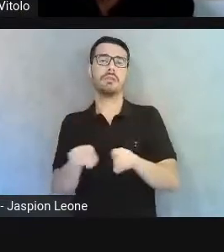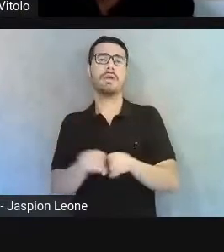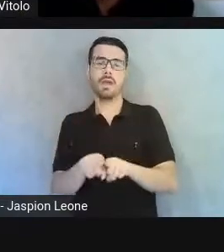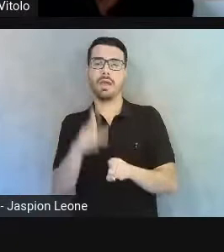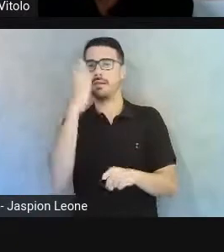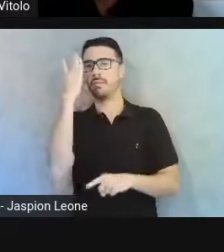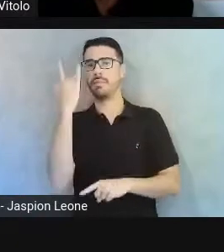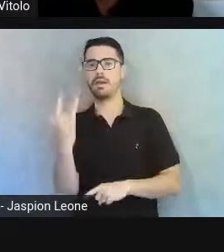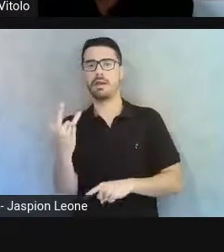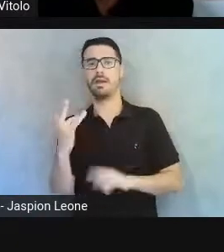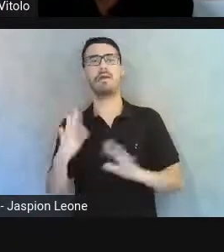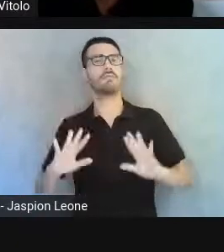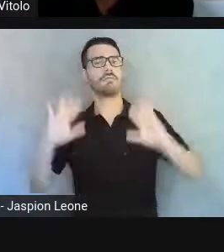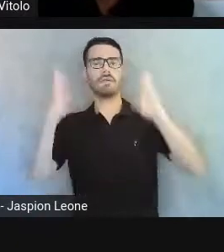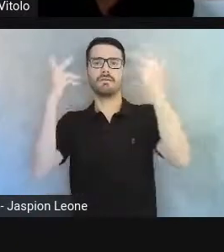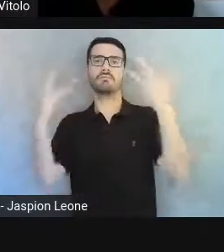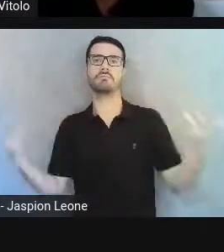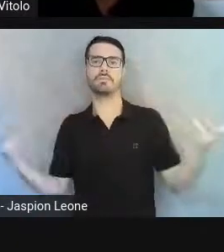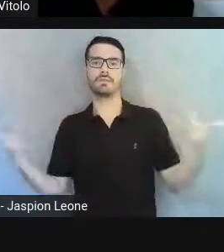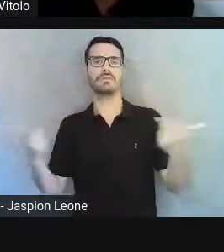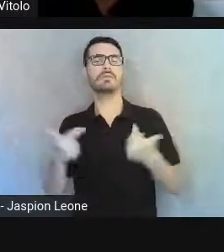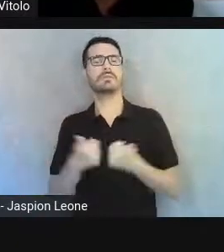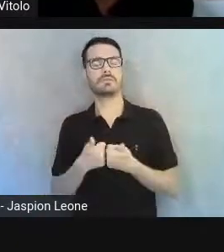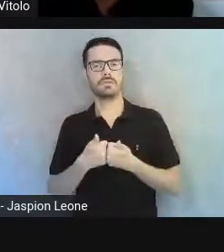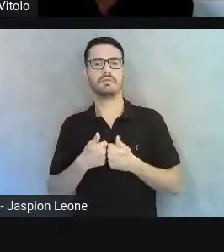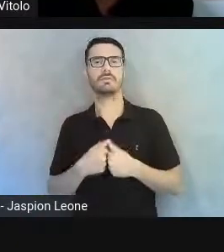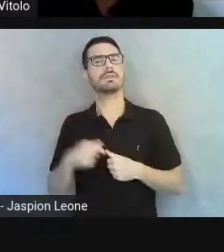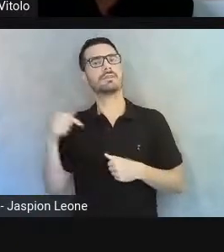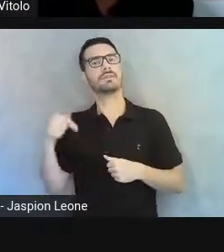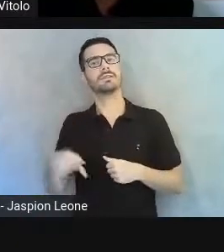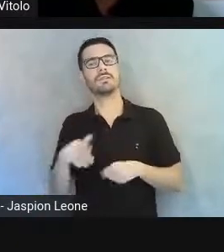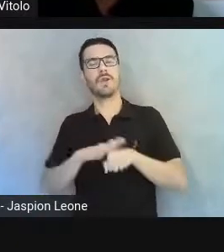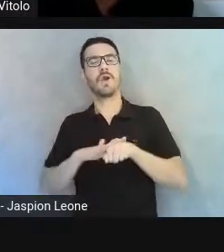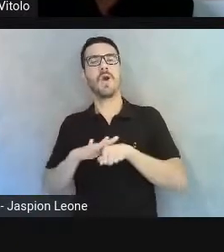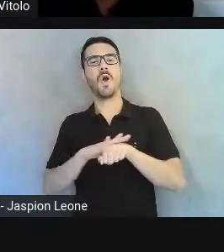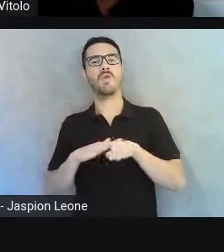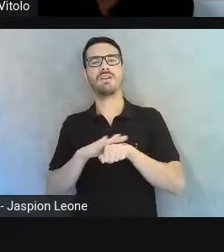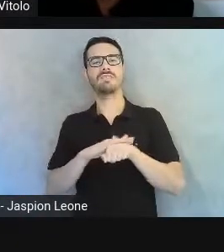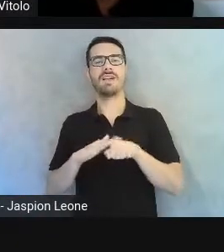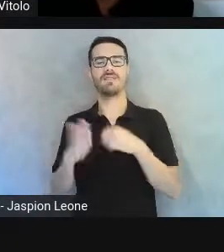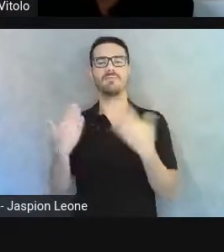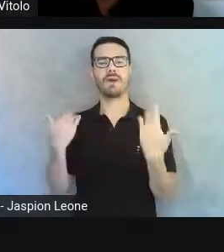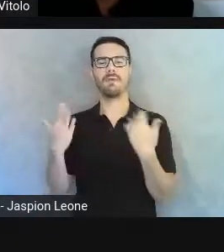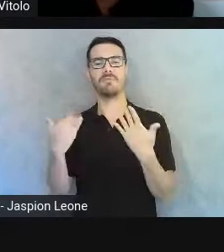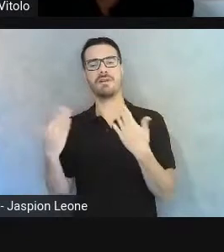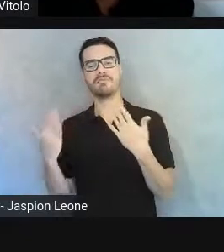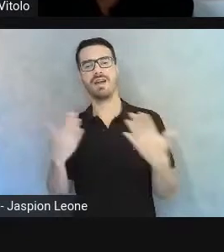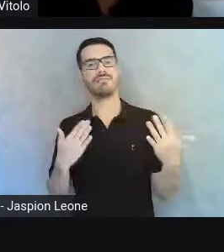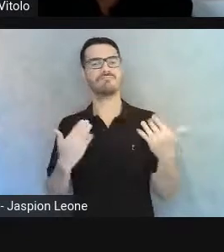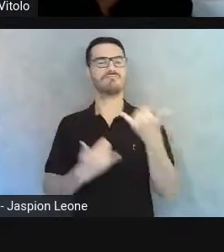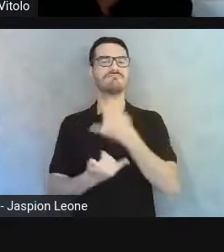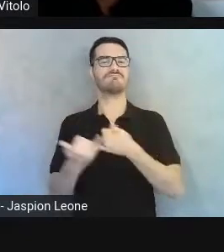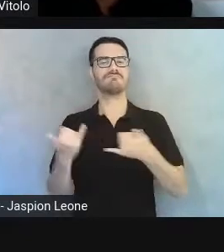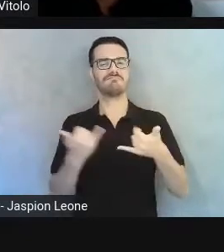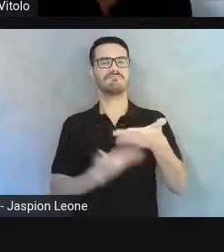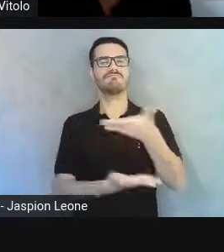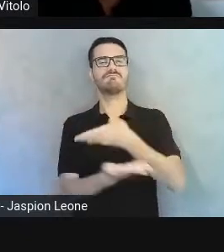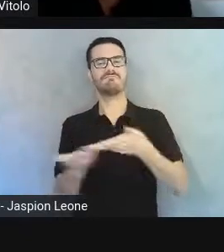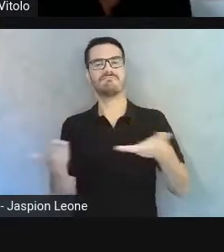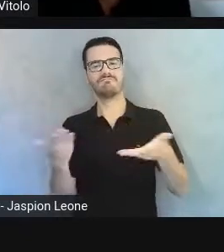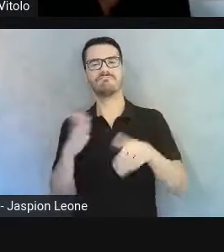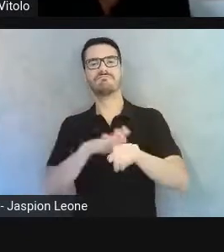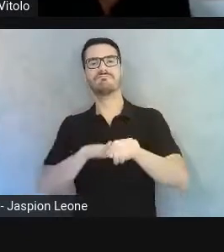Os bastidores aqui já estavam bem animados, bastante divertido. Tenho certeza que vai ser um encontro muito